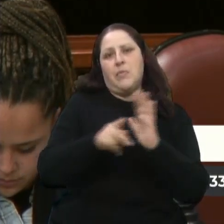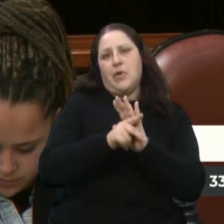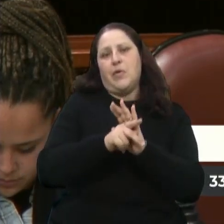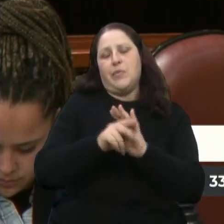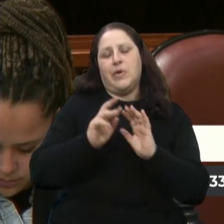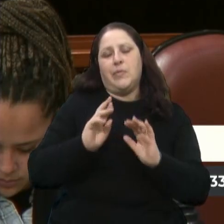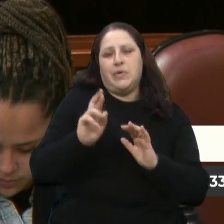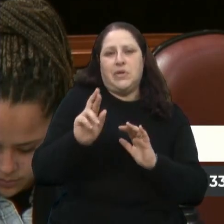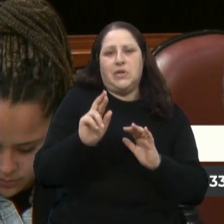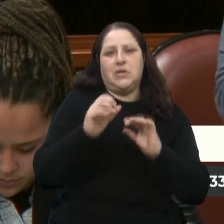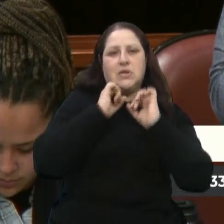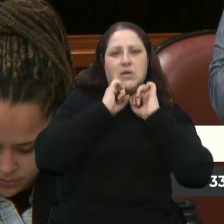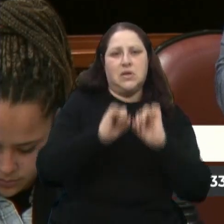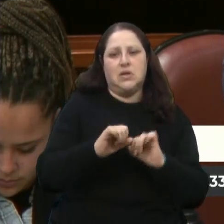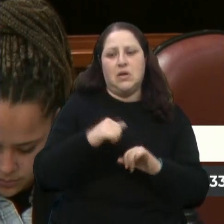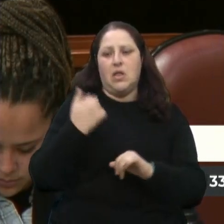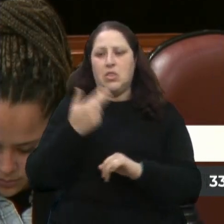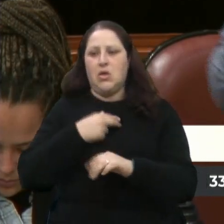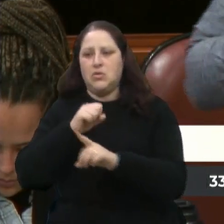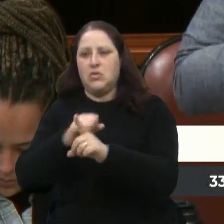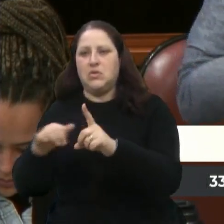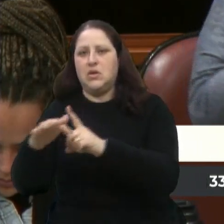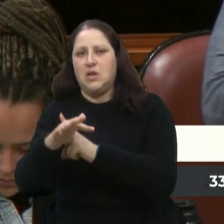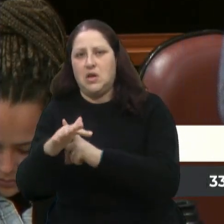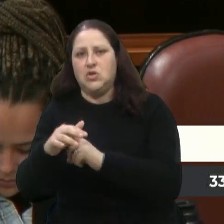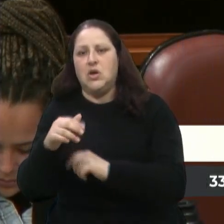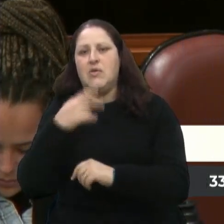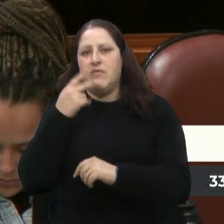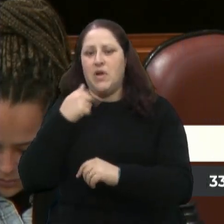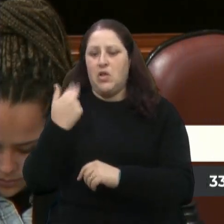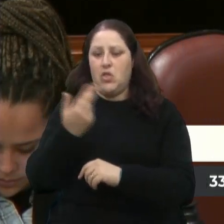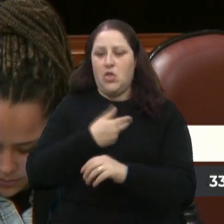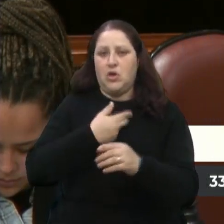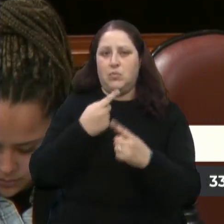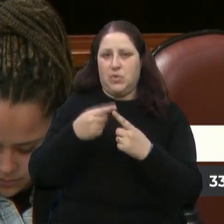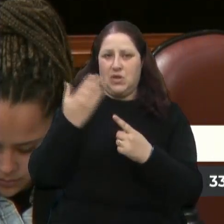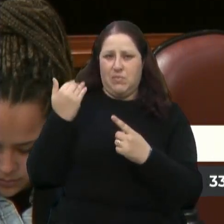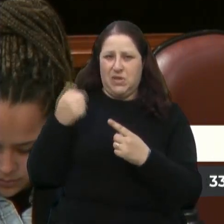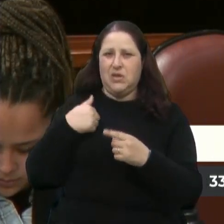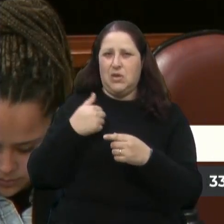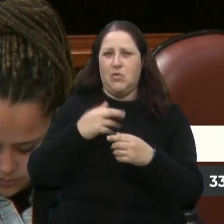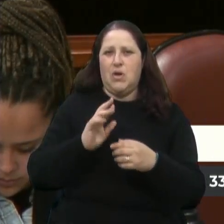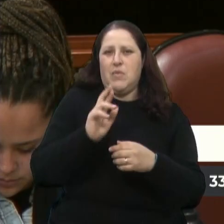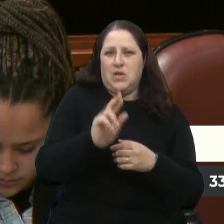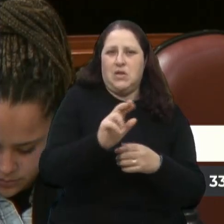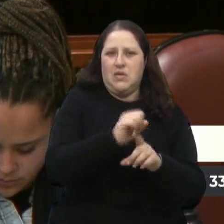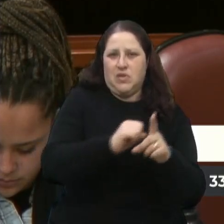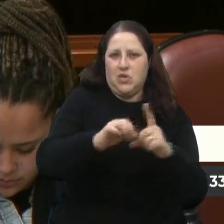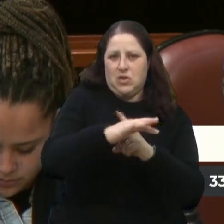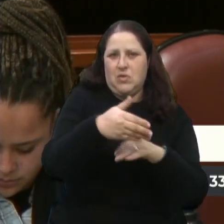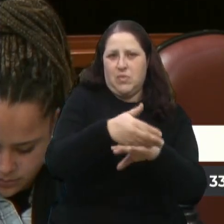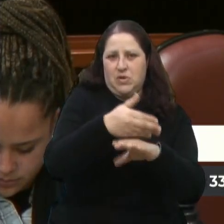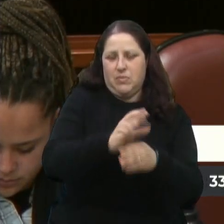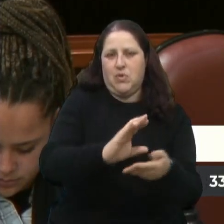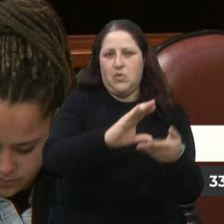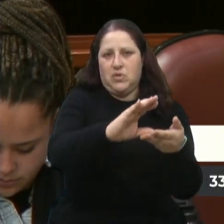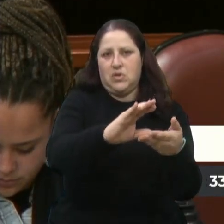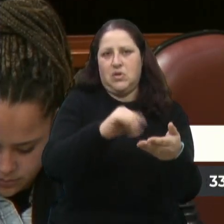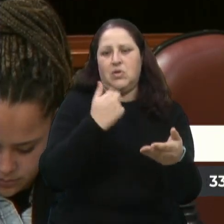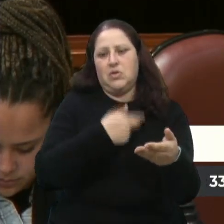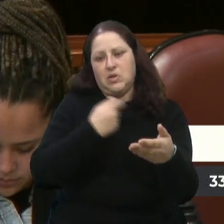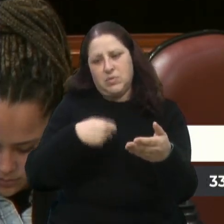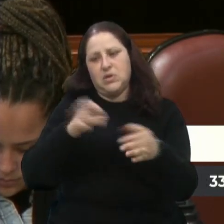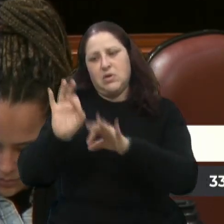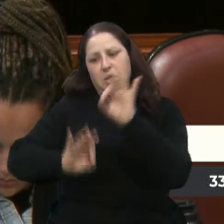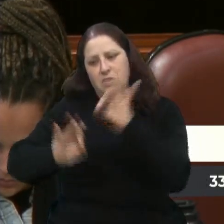secretaria. Aí nós, enquanto sociedade civil, e eu digo nós, porque quando estava no conselho eu representava a sociedade civil, precisamos nos organizar para